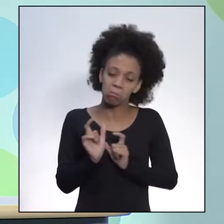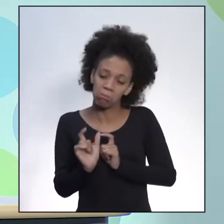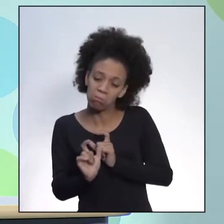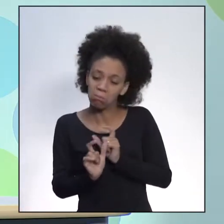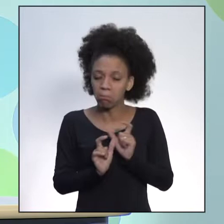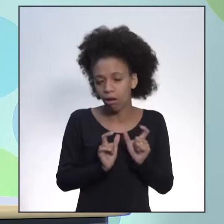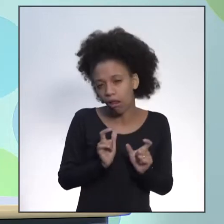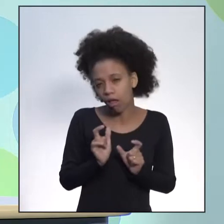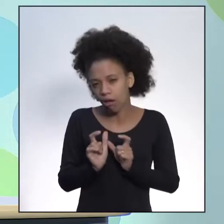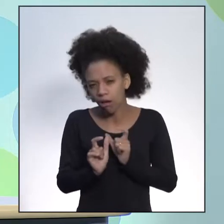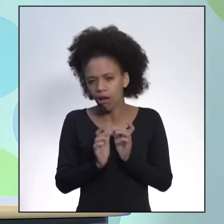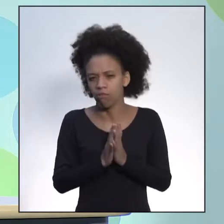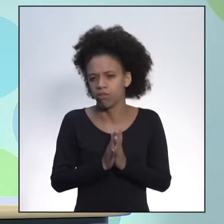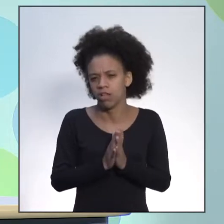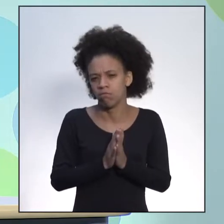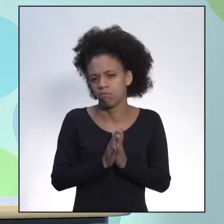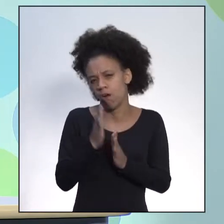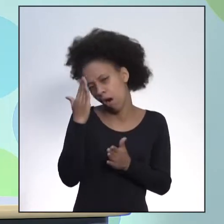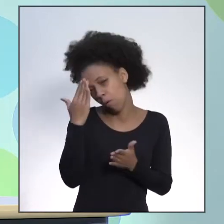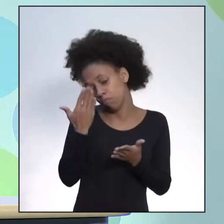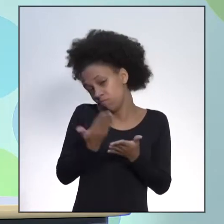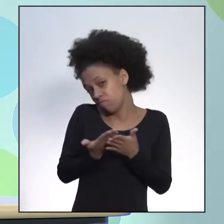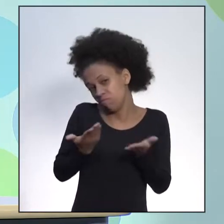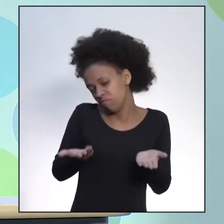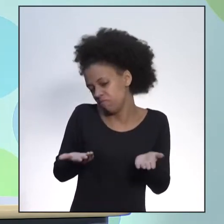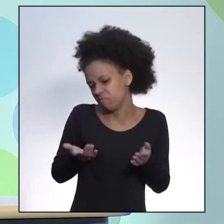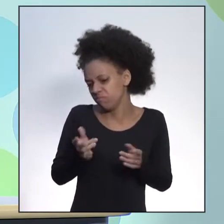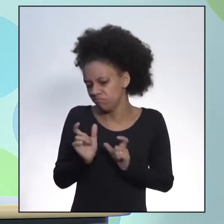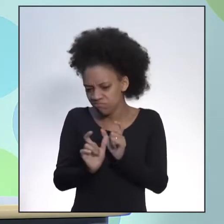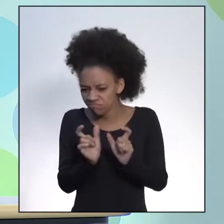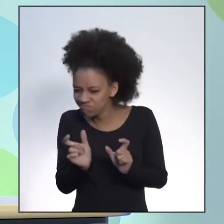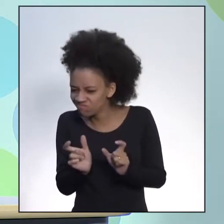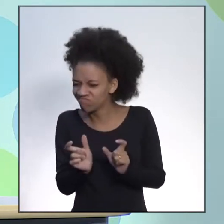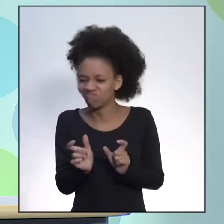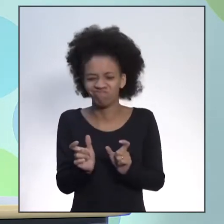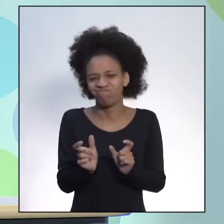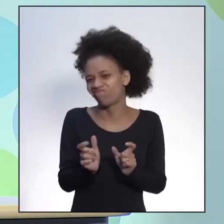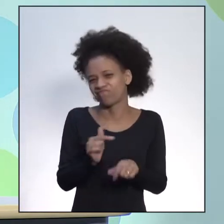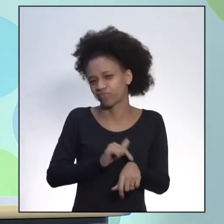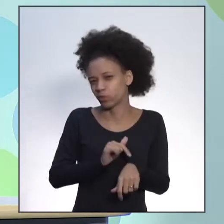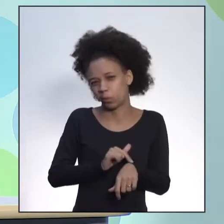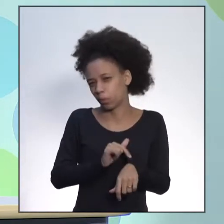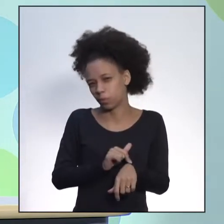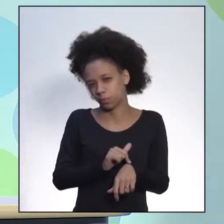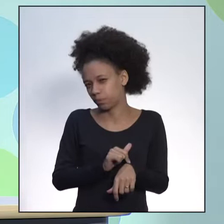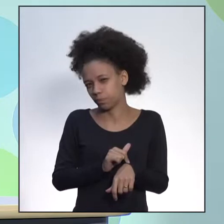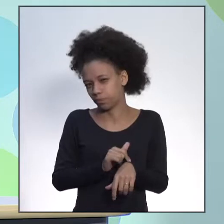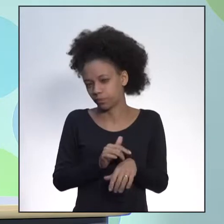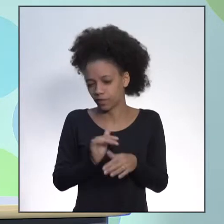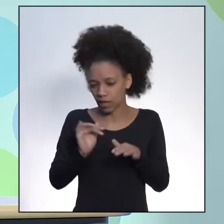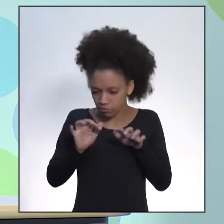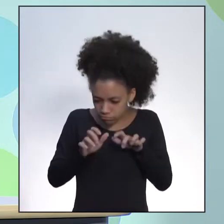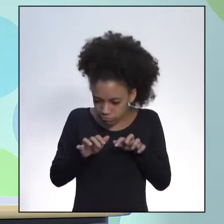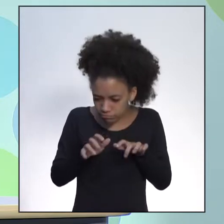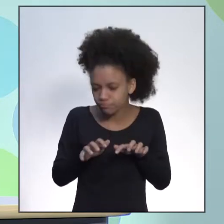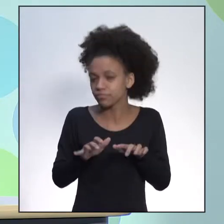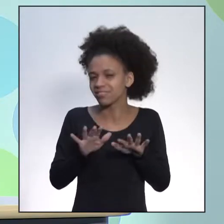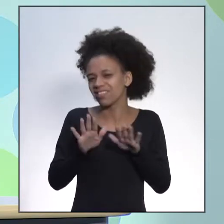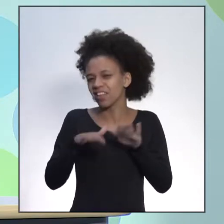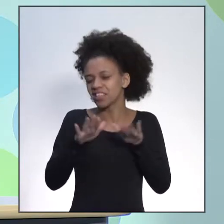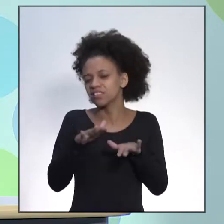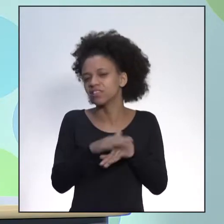que você acredita que não era aquele momento para ele estar falando, escrevendo, né? Às